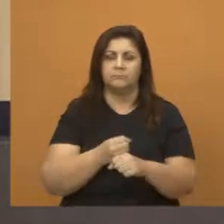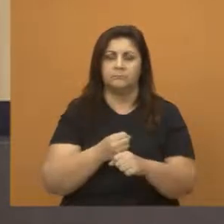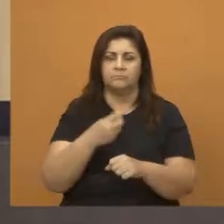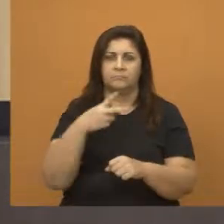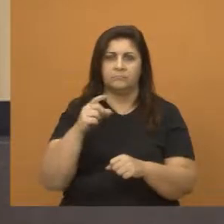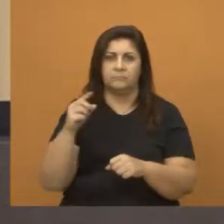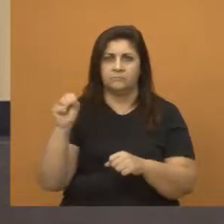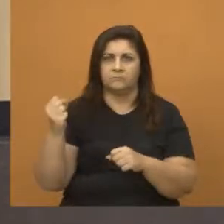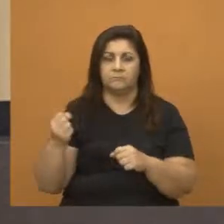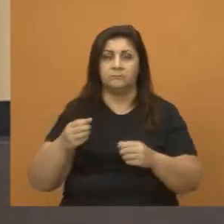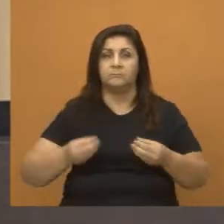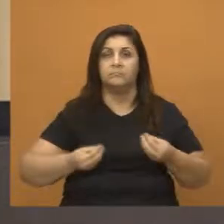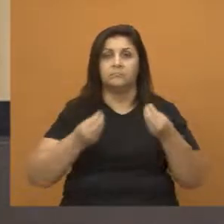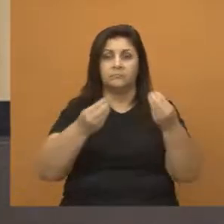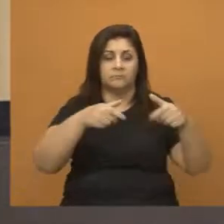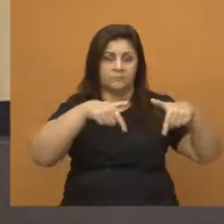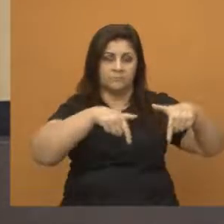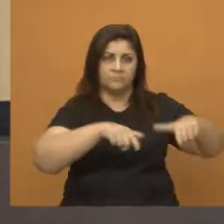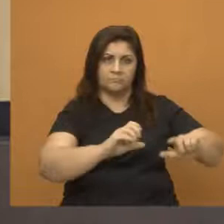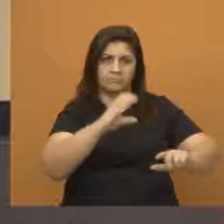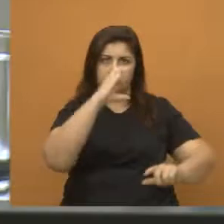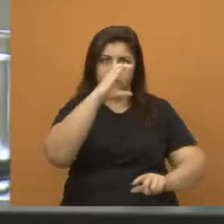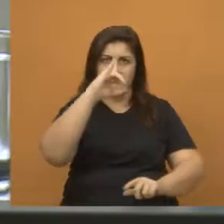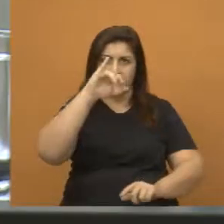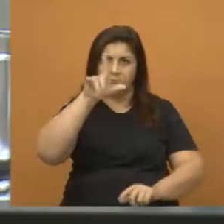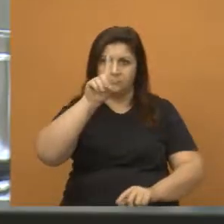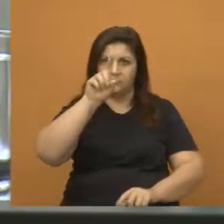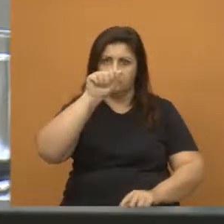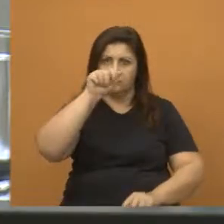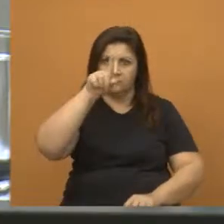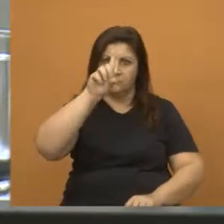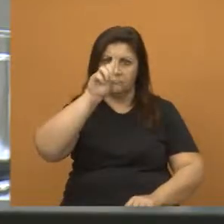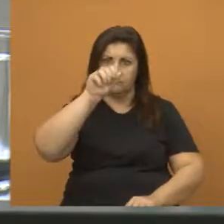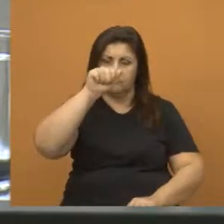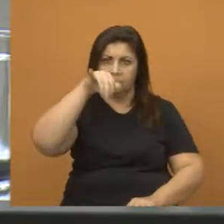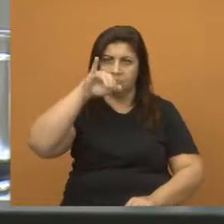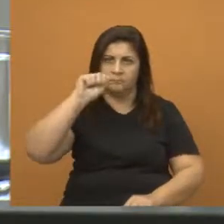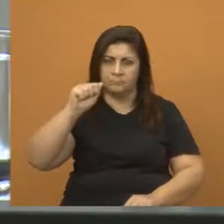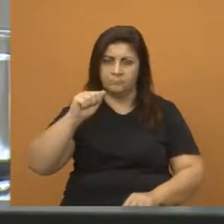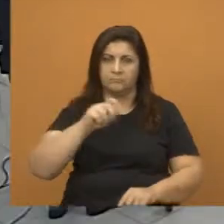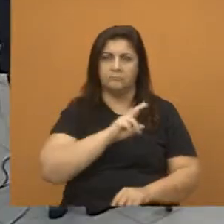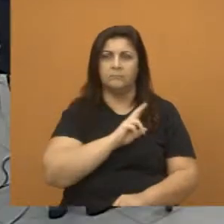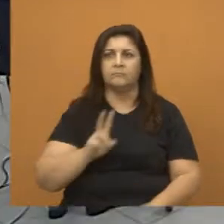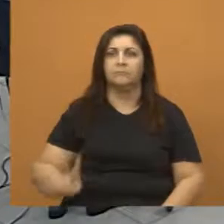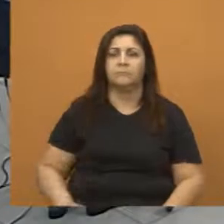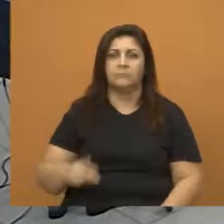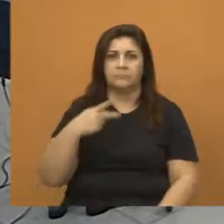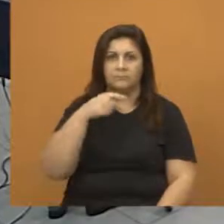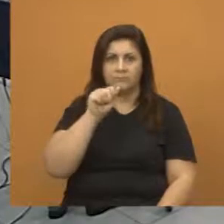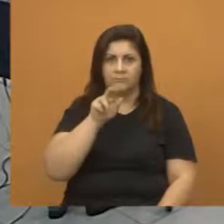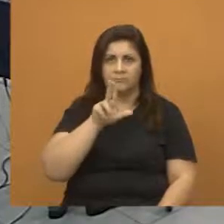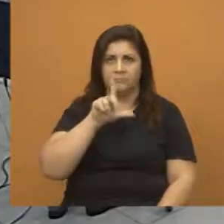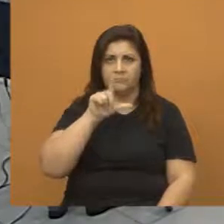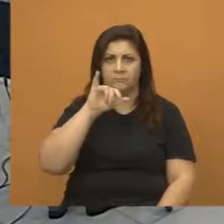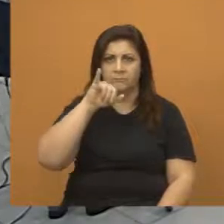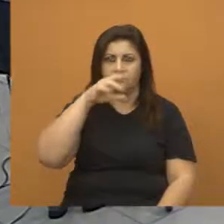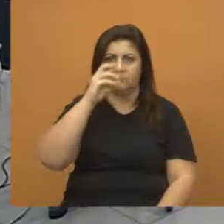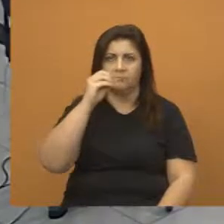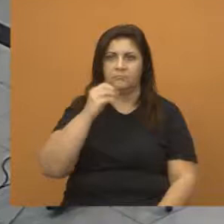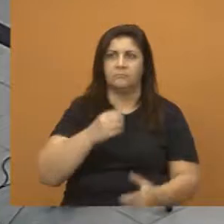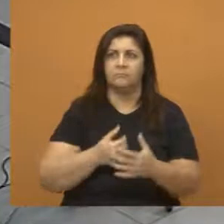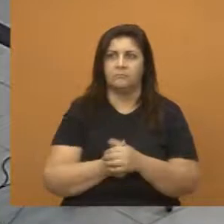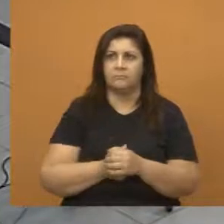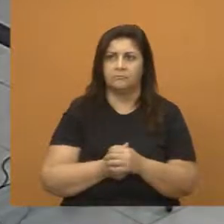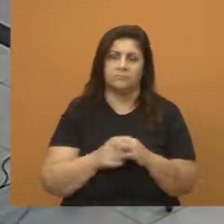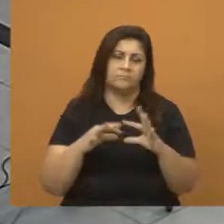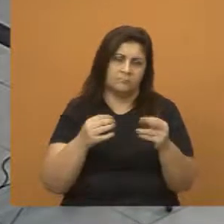concede título de cidadania autoria vereador paulinho dos condutores nesse projeto